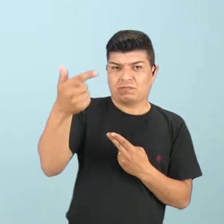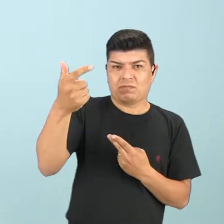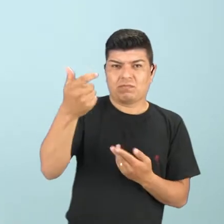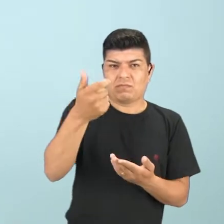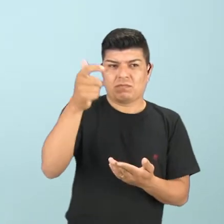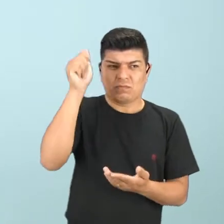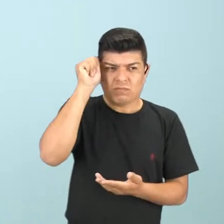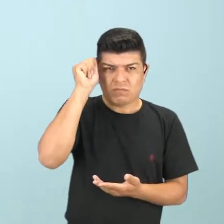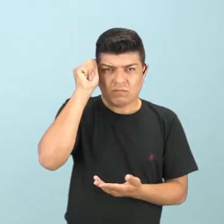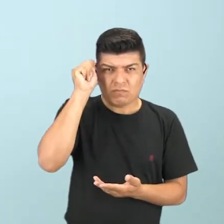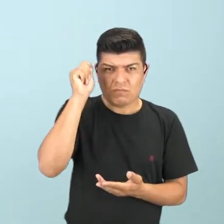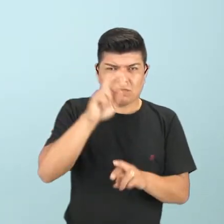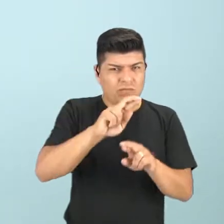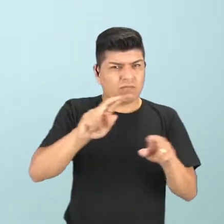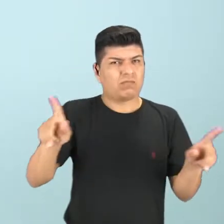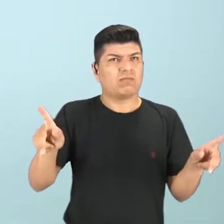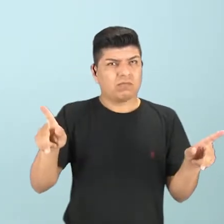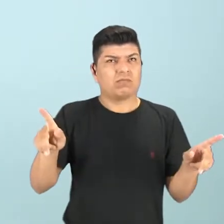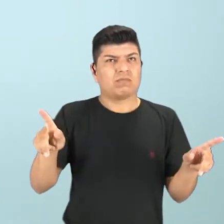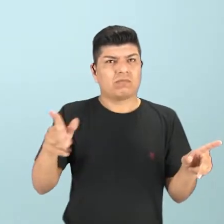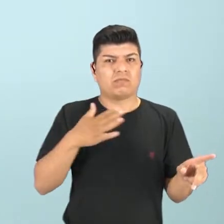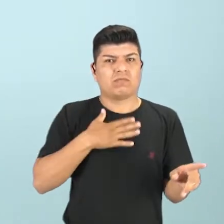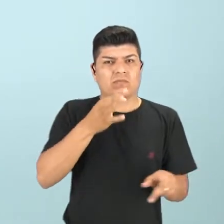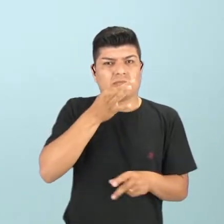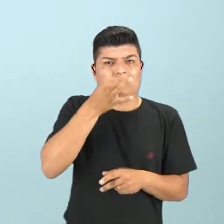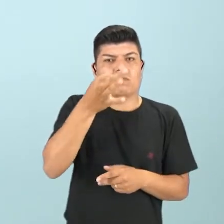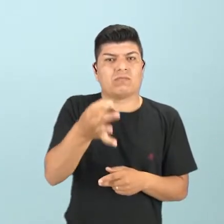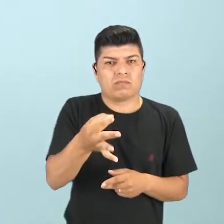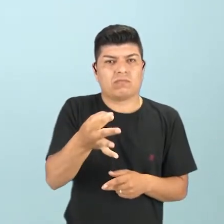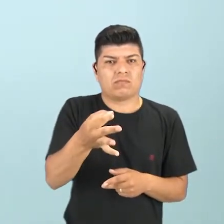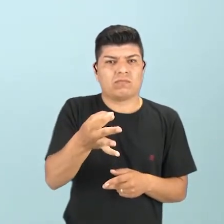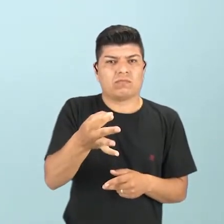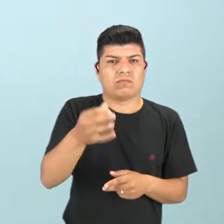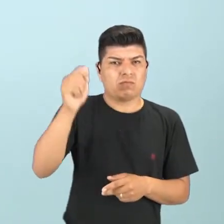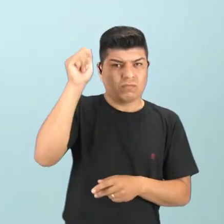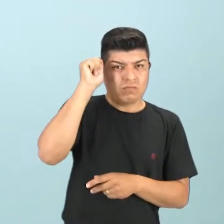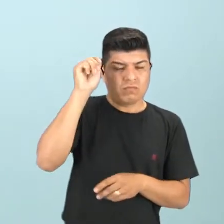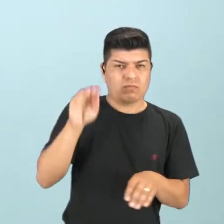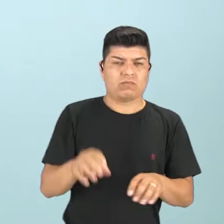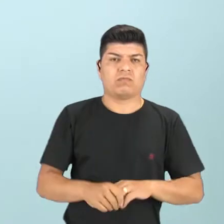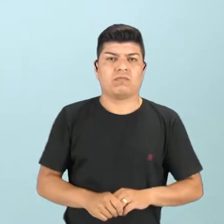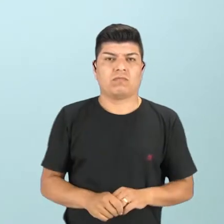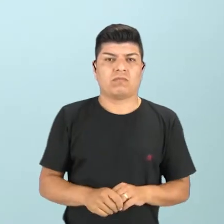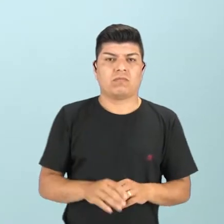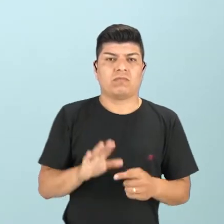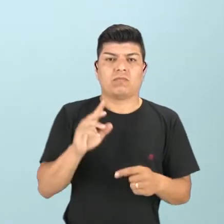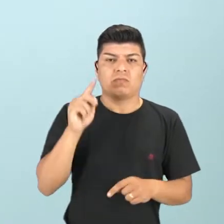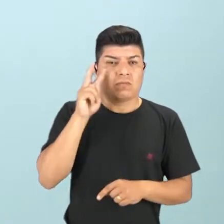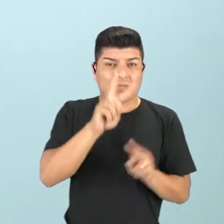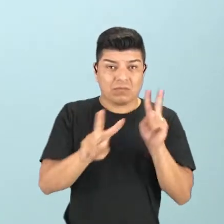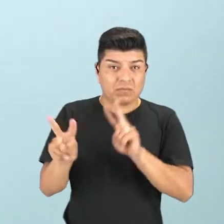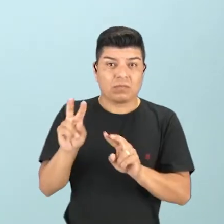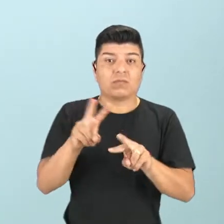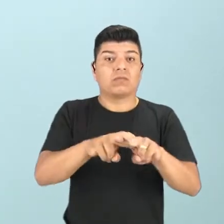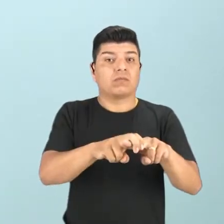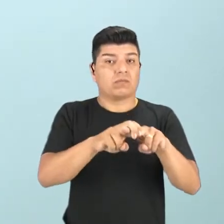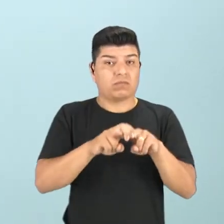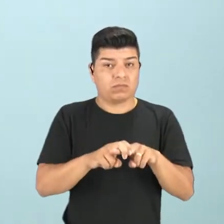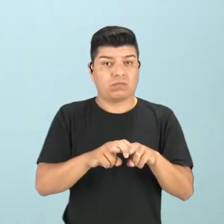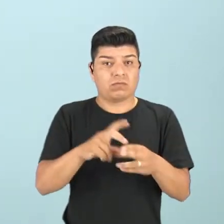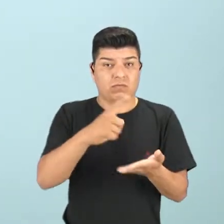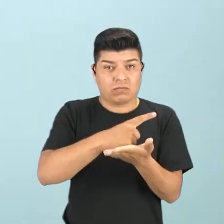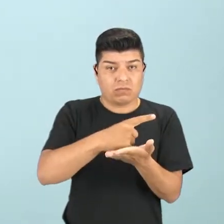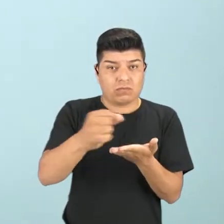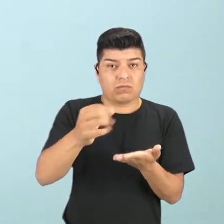O que eu vejo de diferente da minha opinião do autor? Então, essa verificação. Por isso, artigo